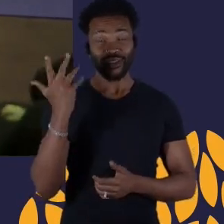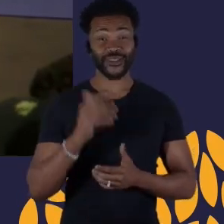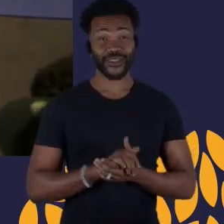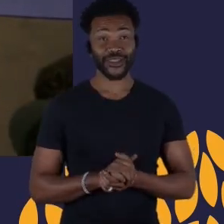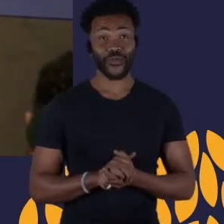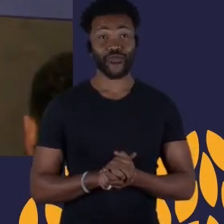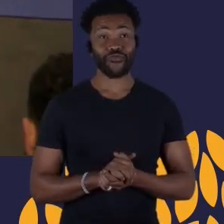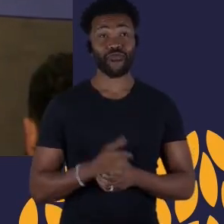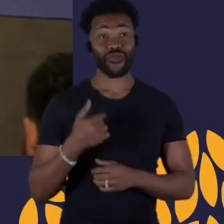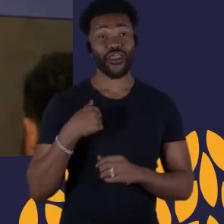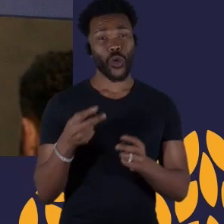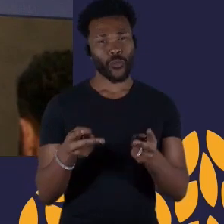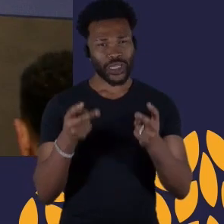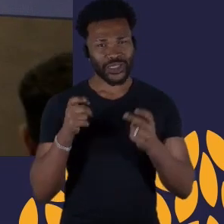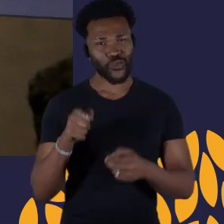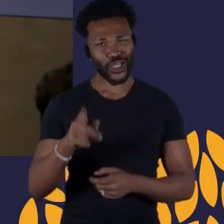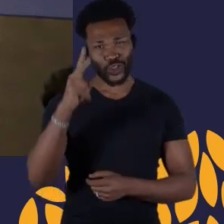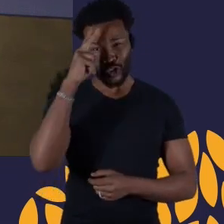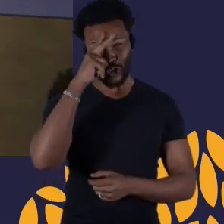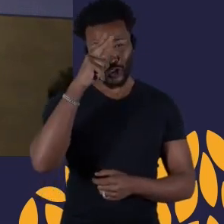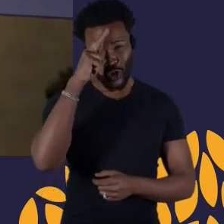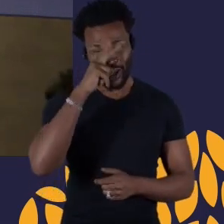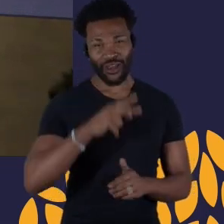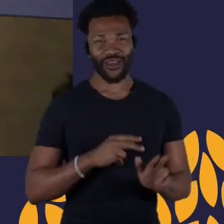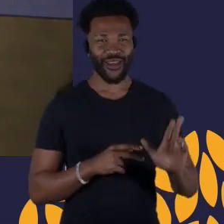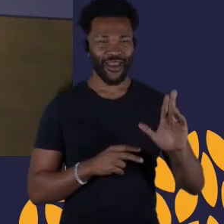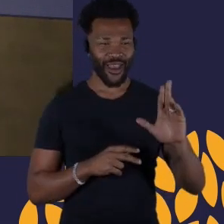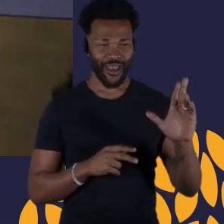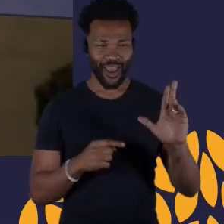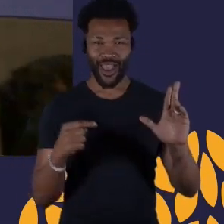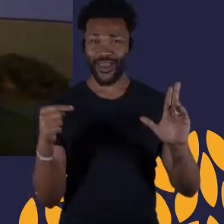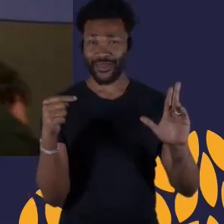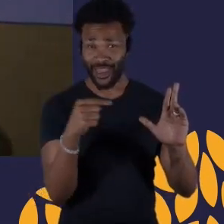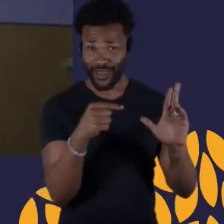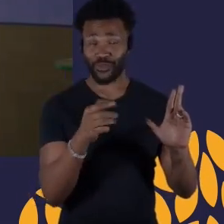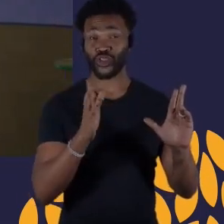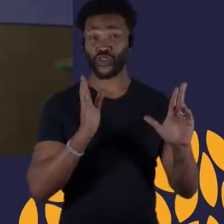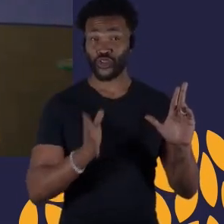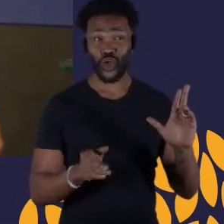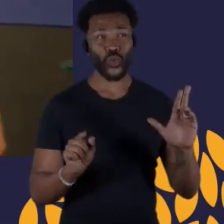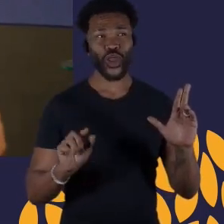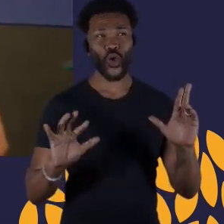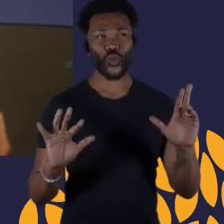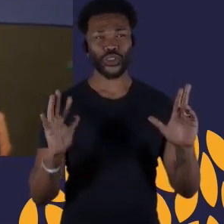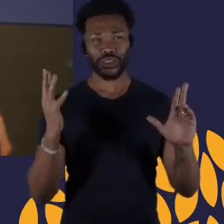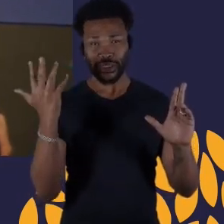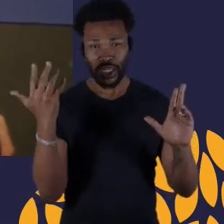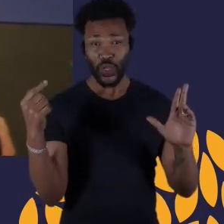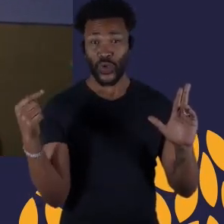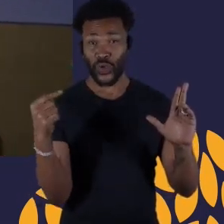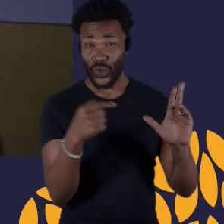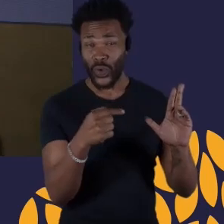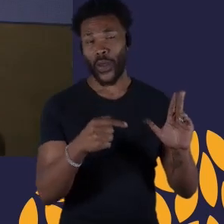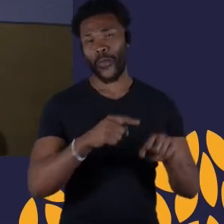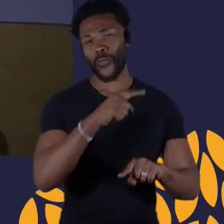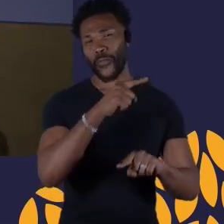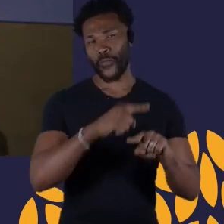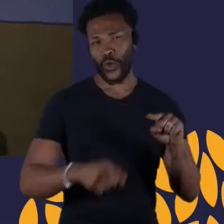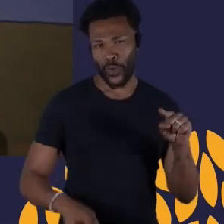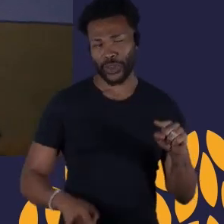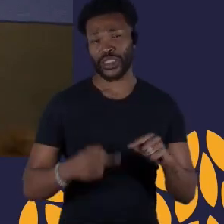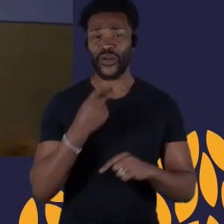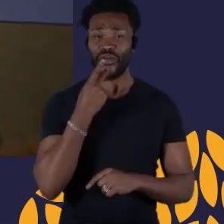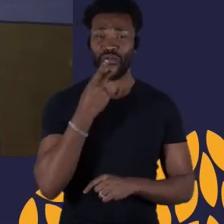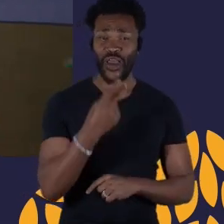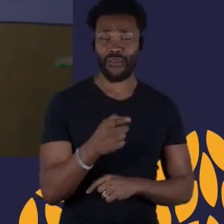eu estou vendo que essa história do cannabis tem passado de uma proibição de dizer